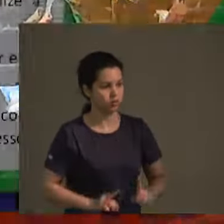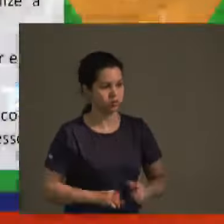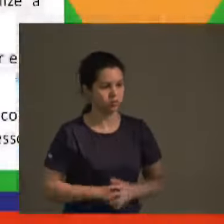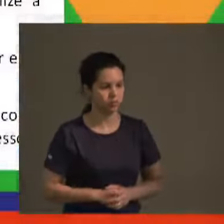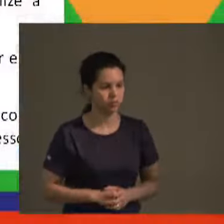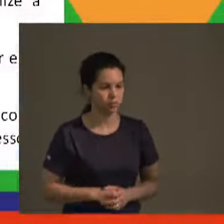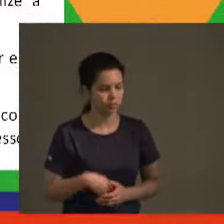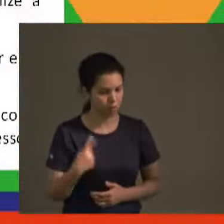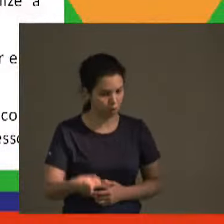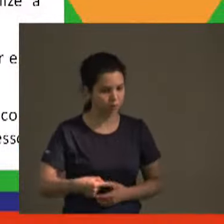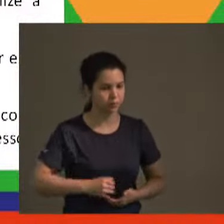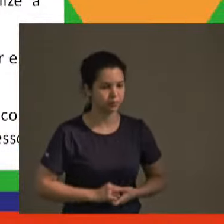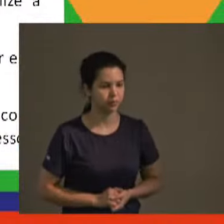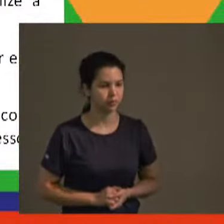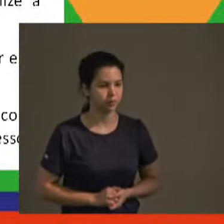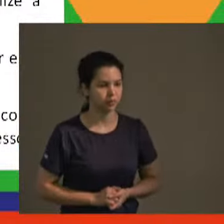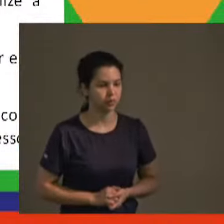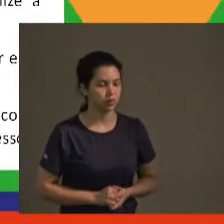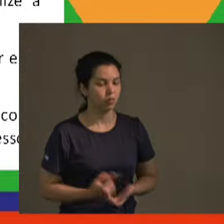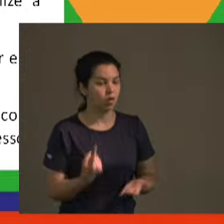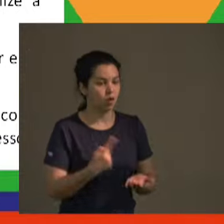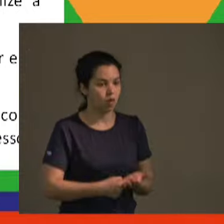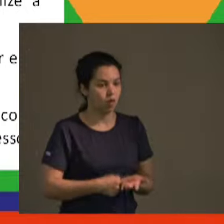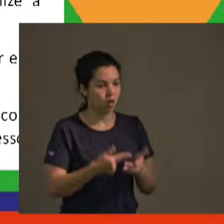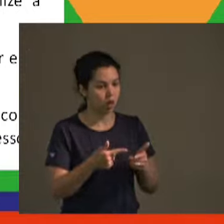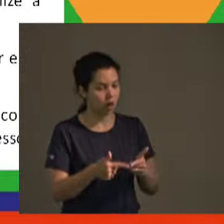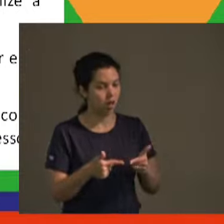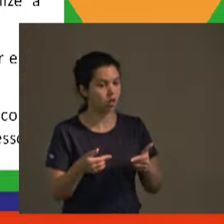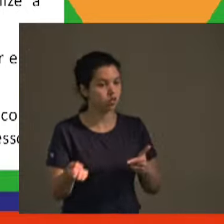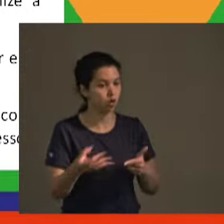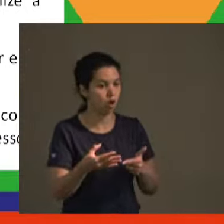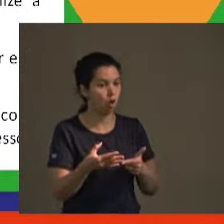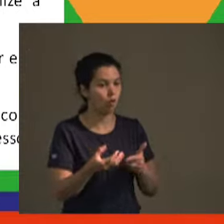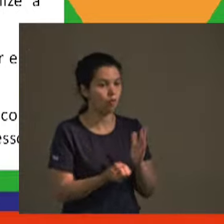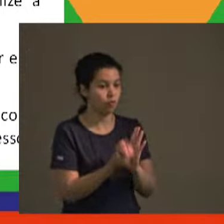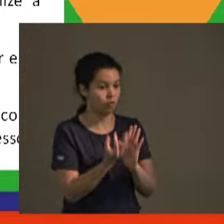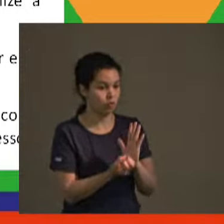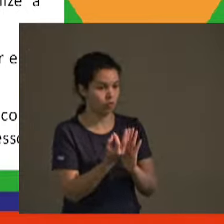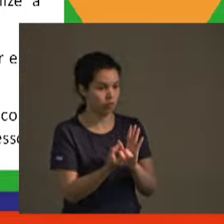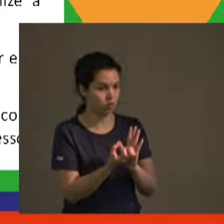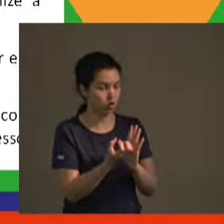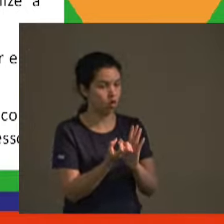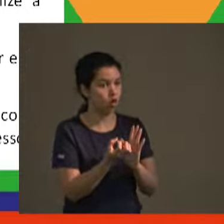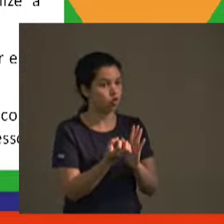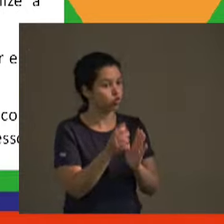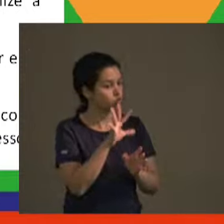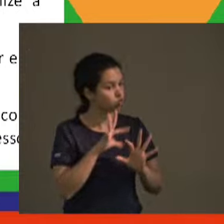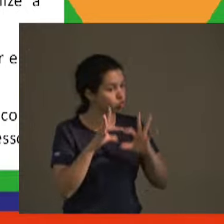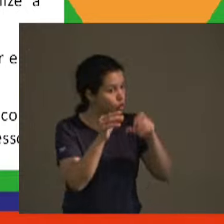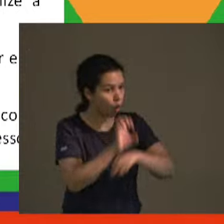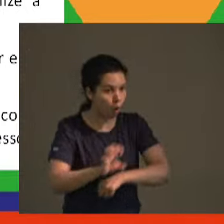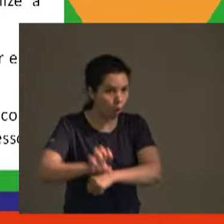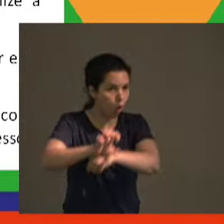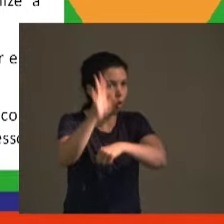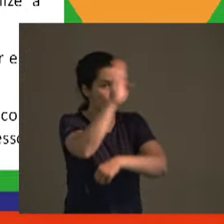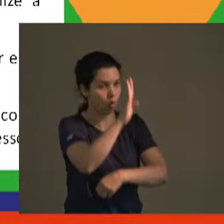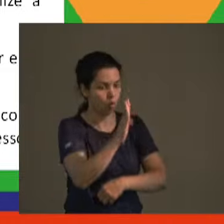e lançamento do Novo Viver Sem Limite em todos os estados e DF, visando a articulação federativa